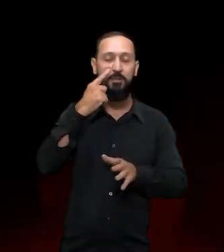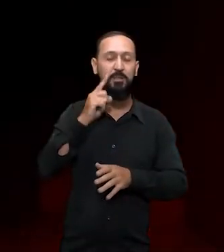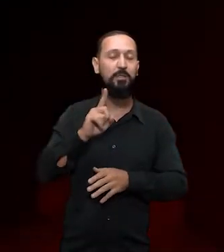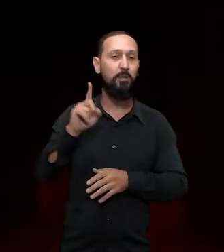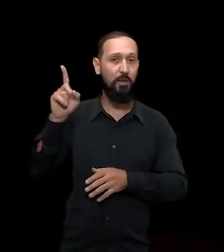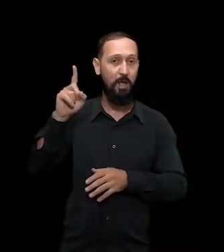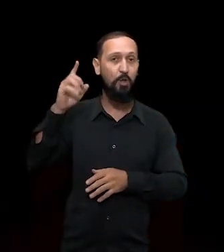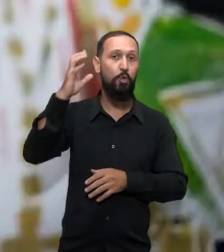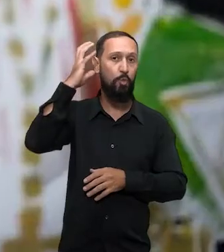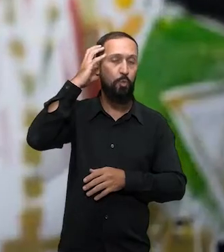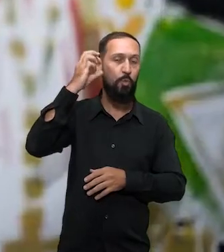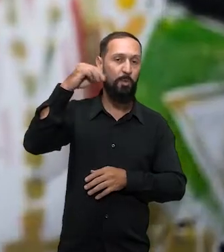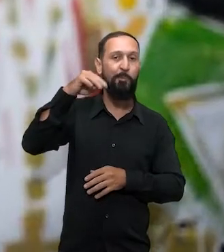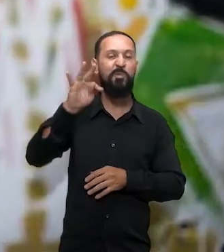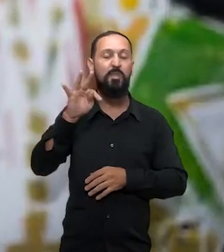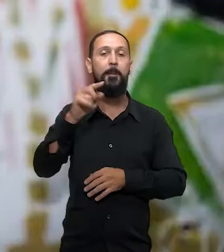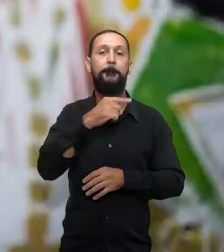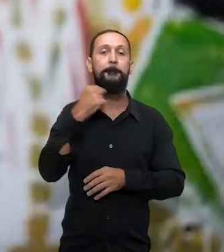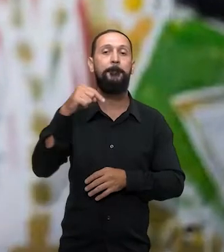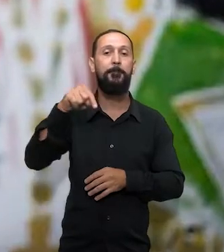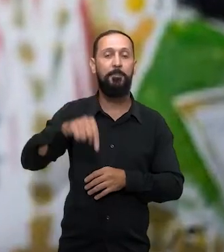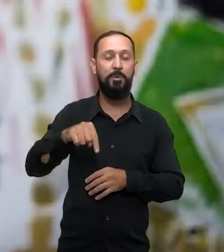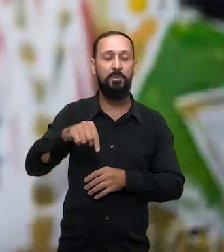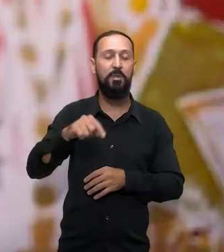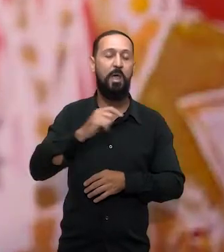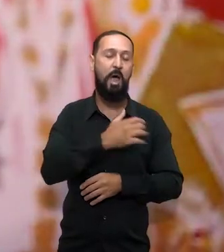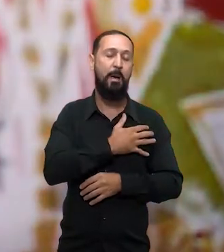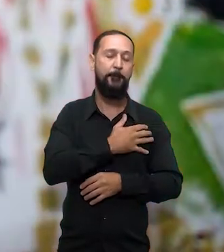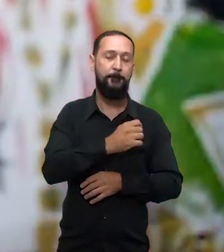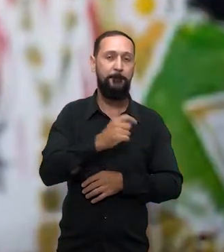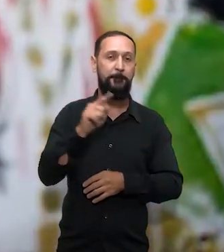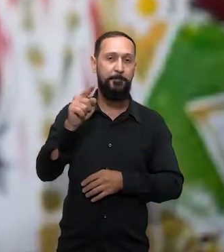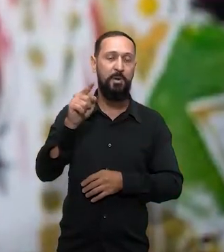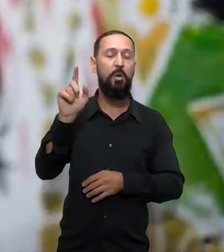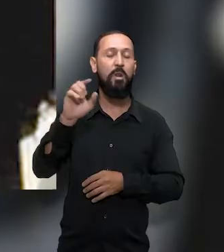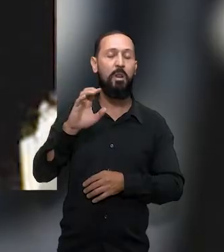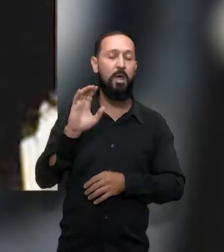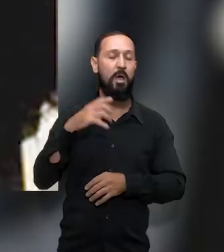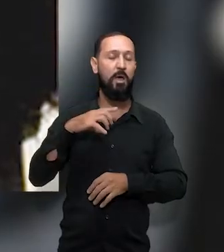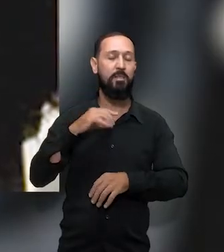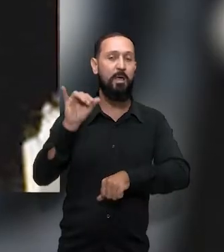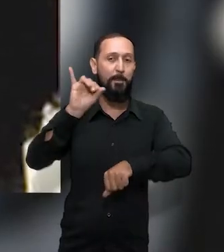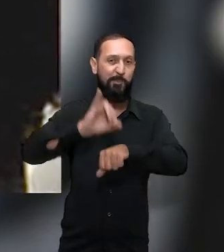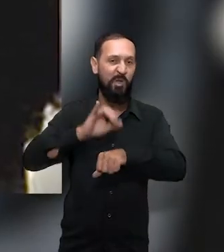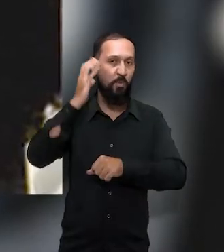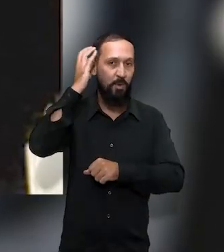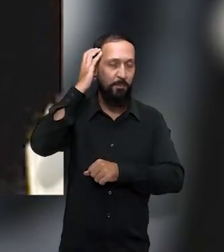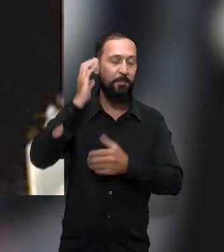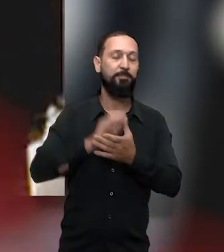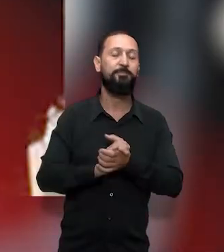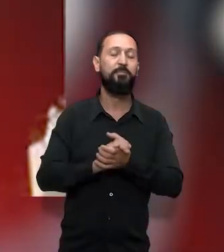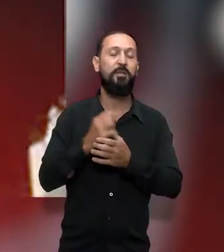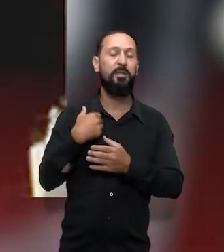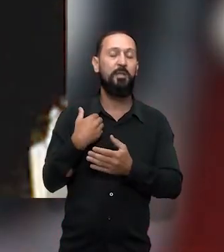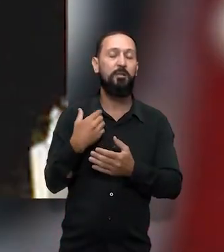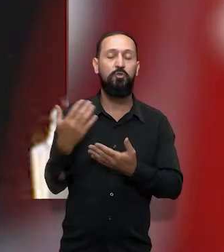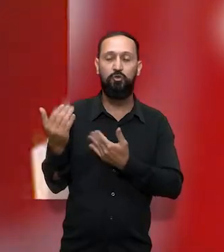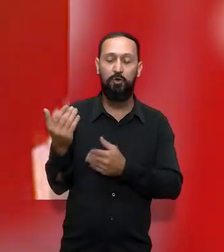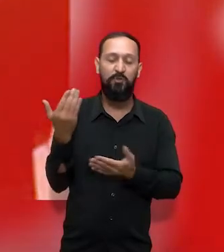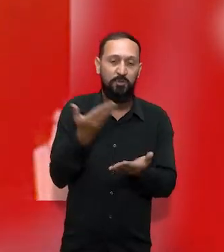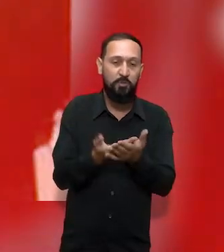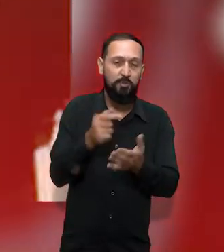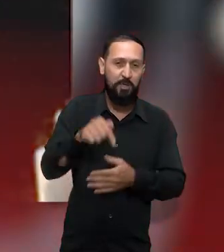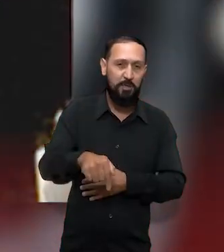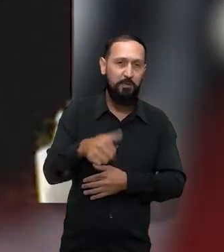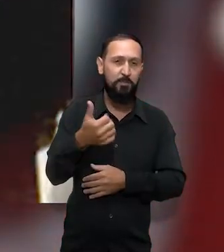Alto Araguaia, Mato Grosso, e falecido em abril deste ano em Cuiabá. Na juventude, ele veio estudar em Campo Grande